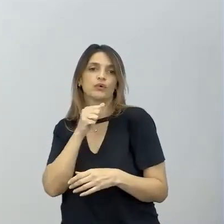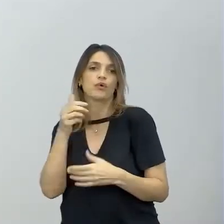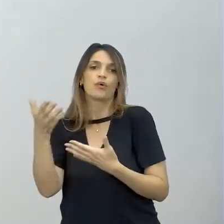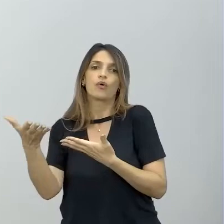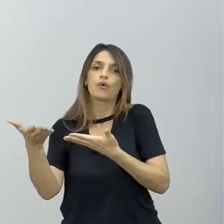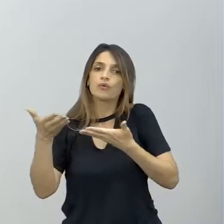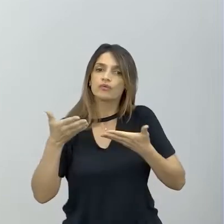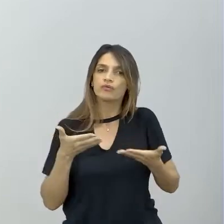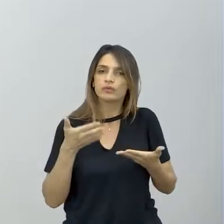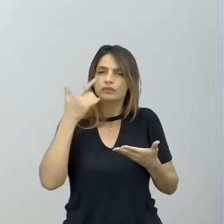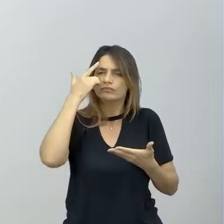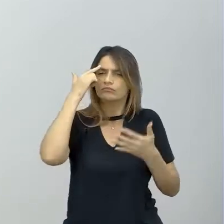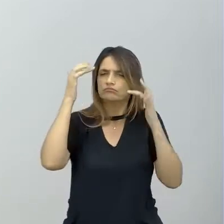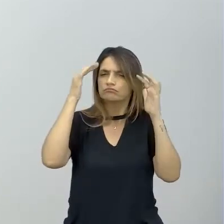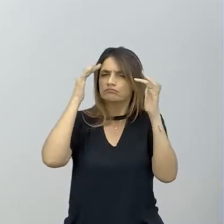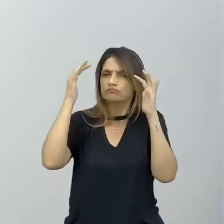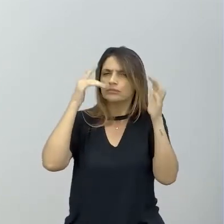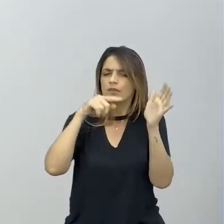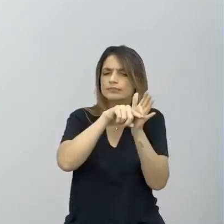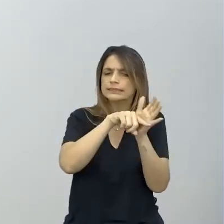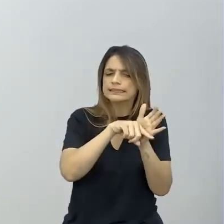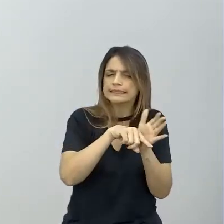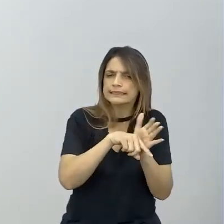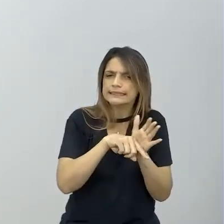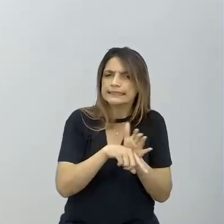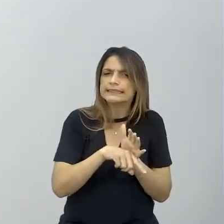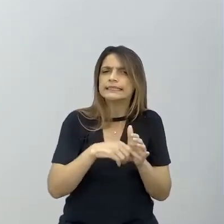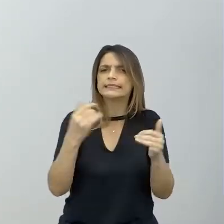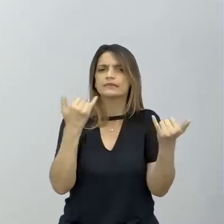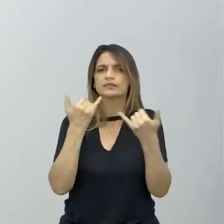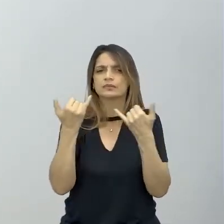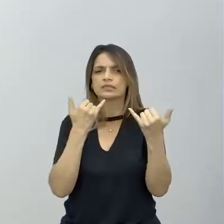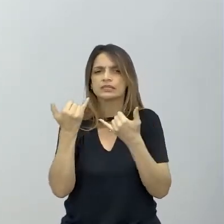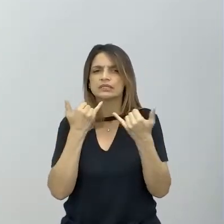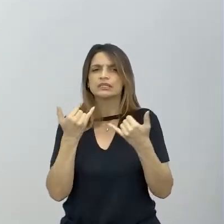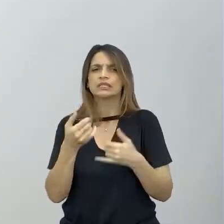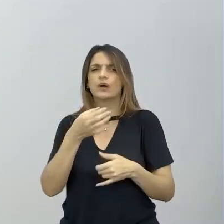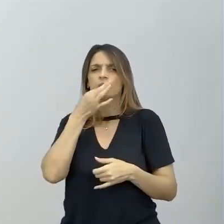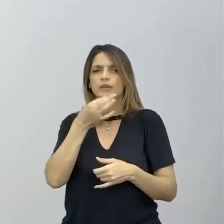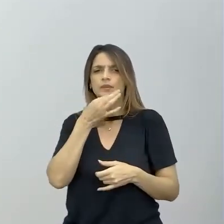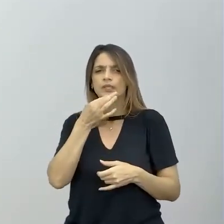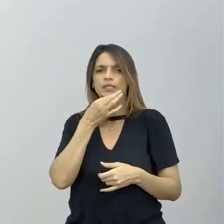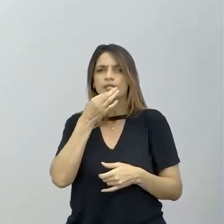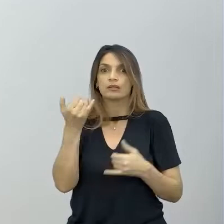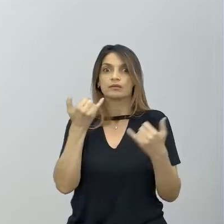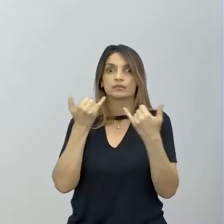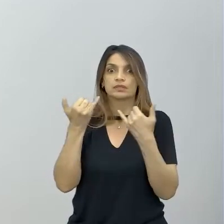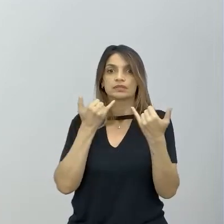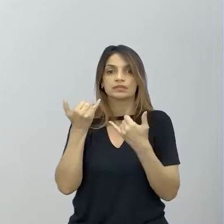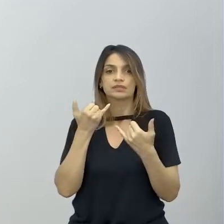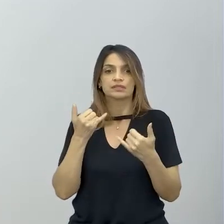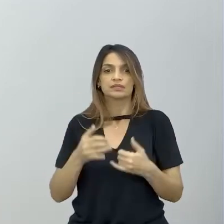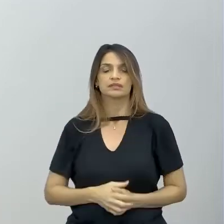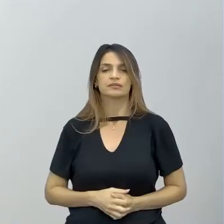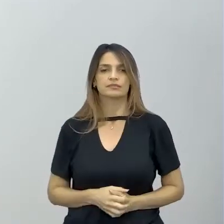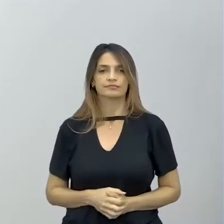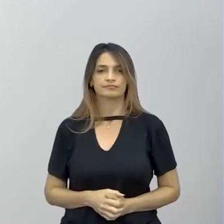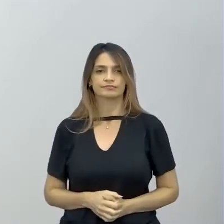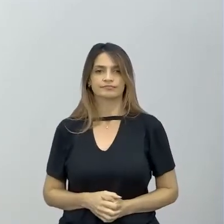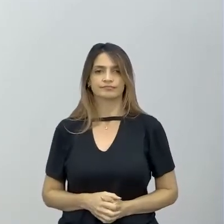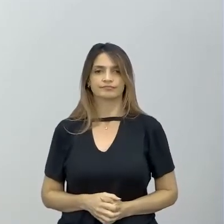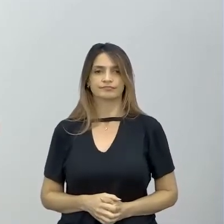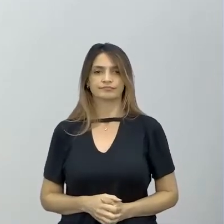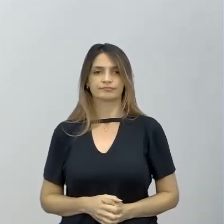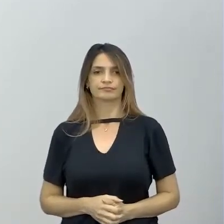pesquisar, colher dados de forma crítica. E esses dados eles serão apresentados, porque o estudante ele não pode